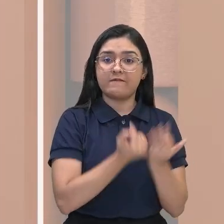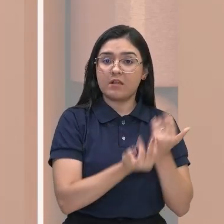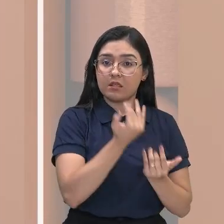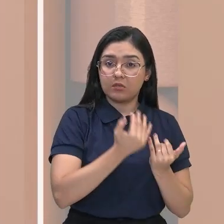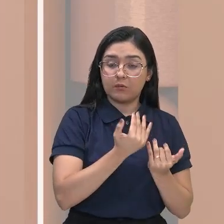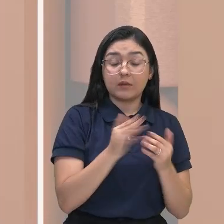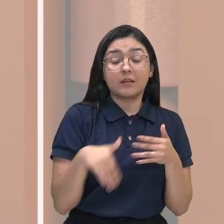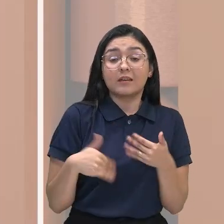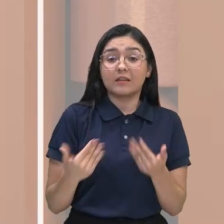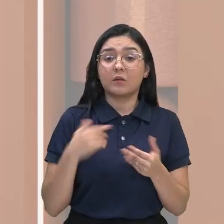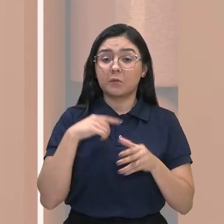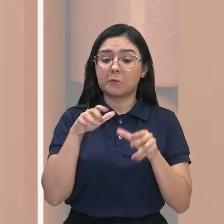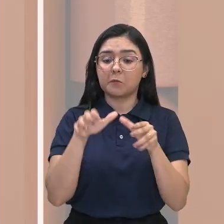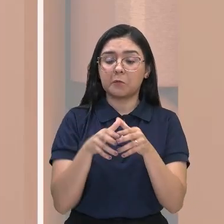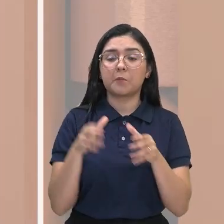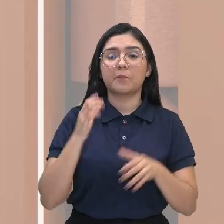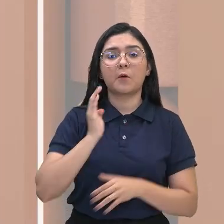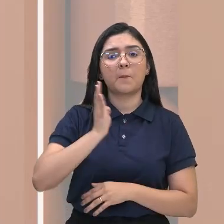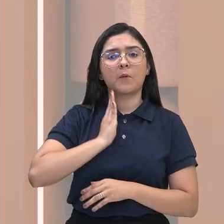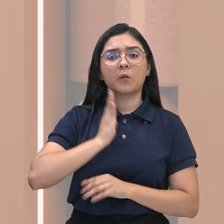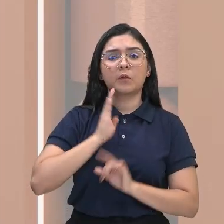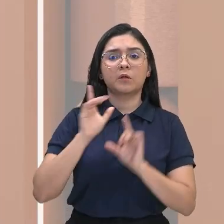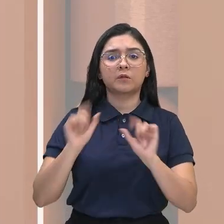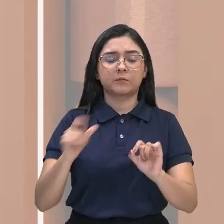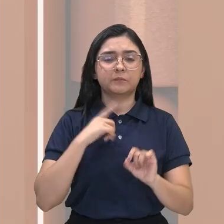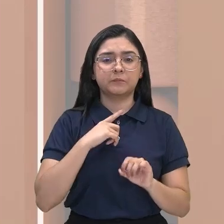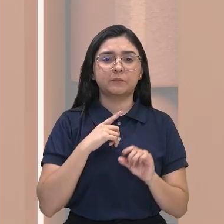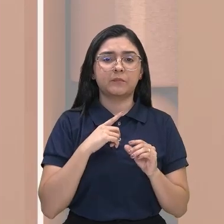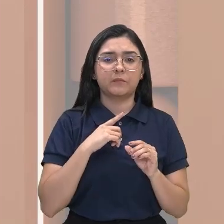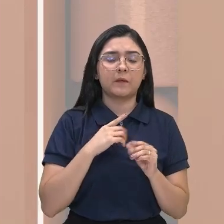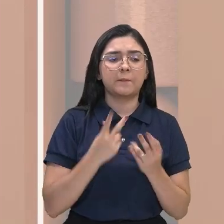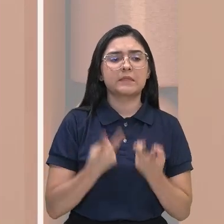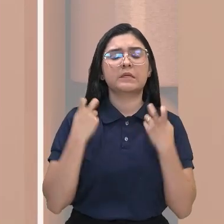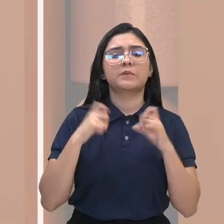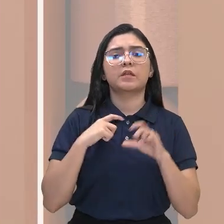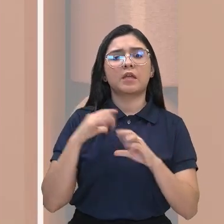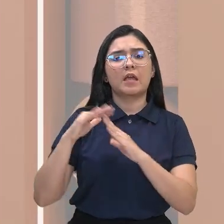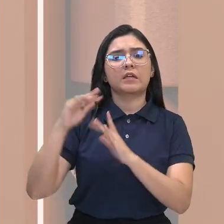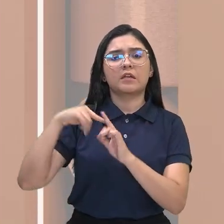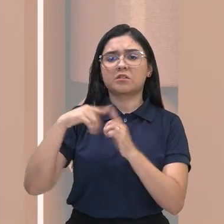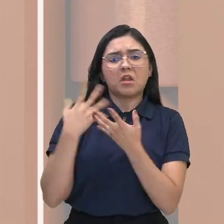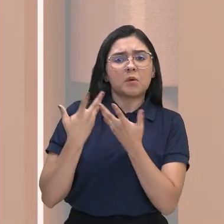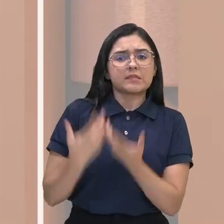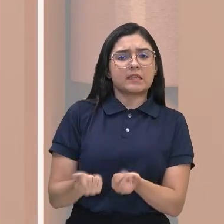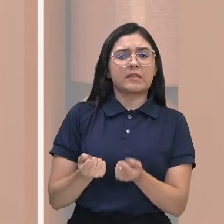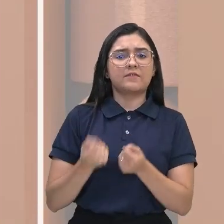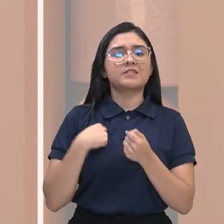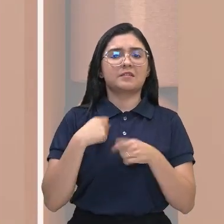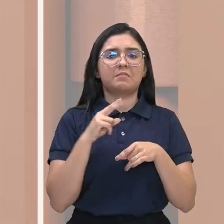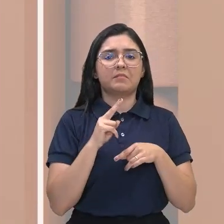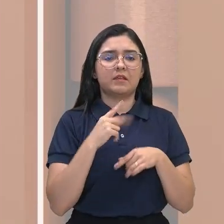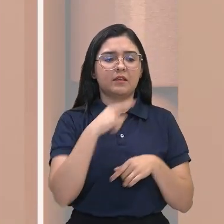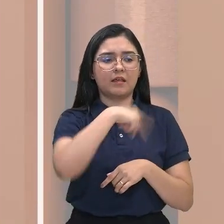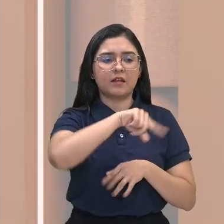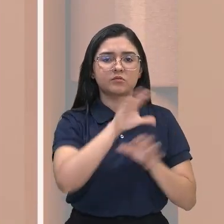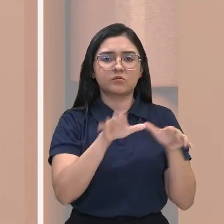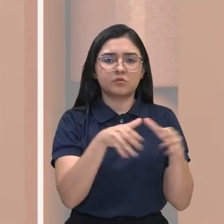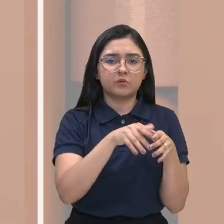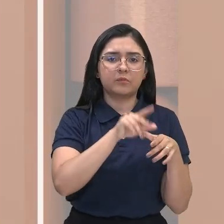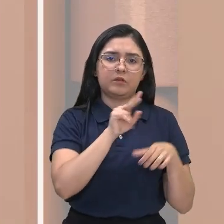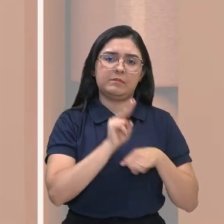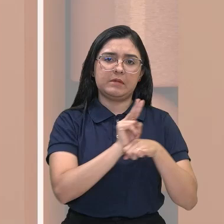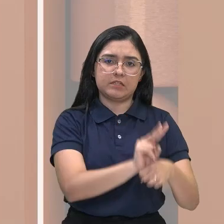os burgueses viam que sua prática era condenada pela igreja e isso, para eles, era algo que não pegava bem.